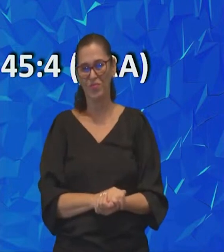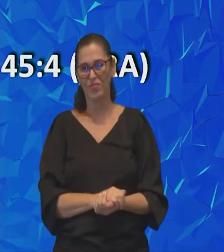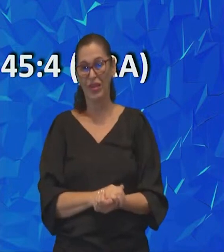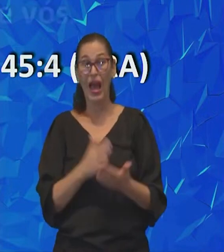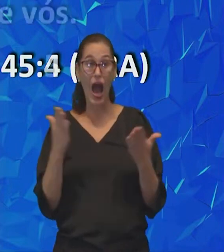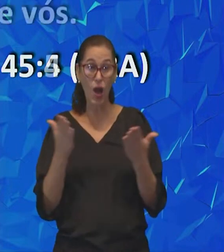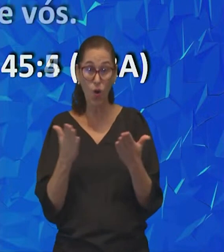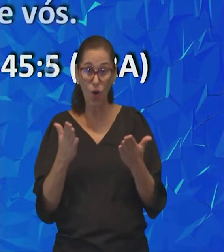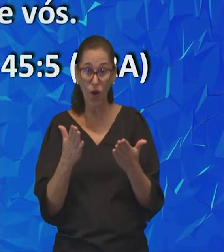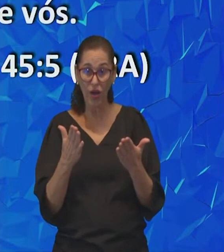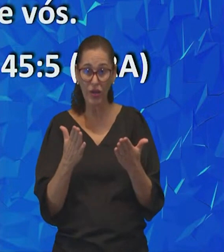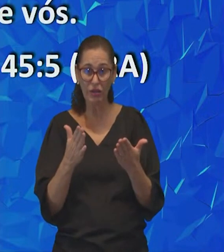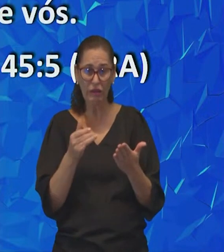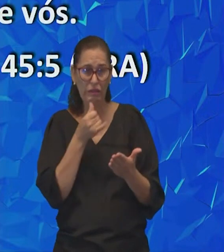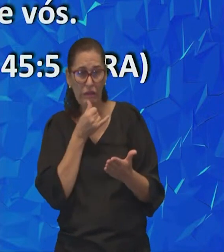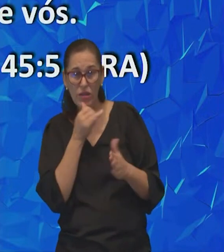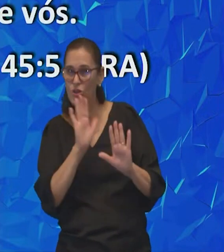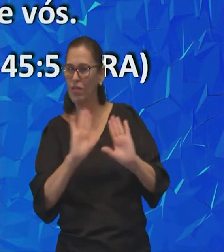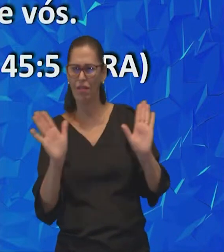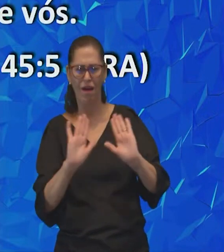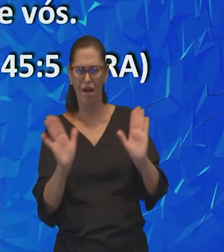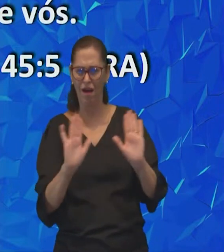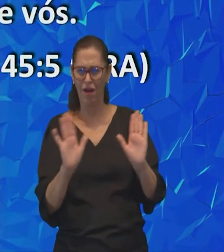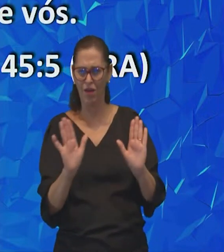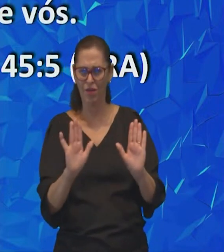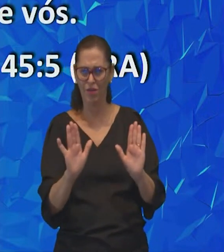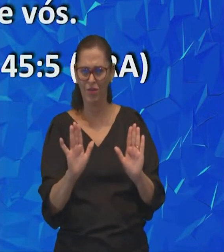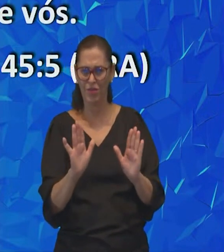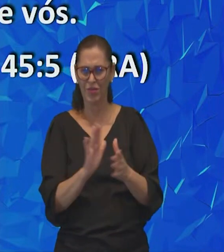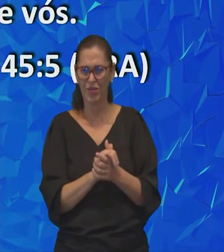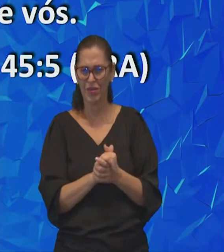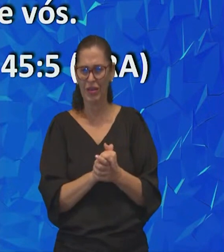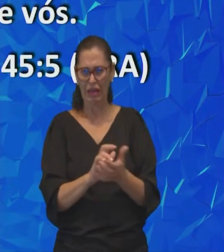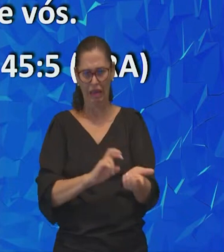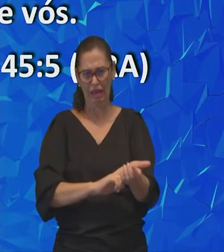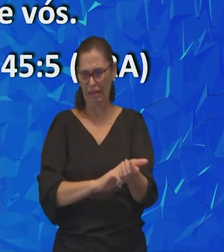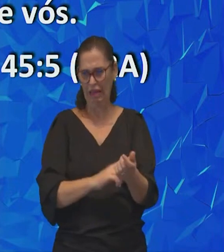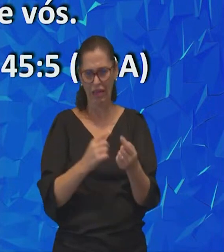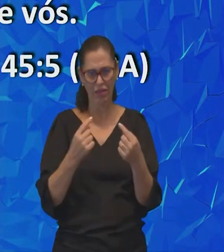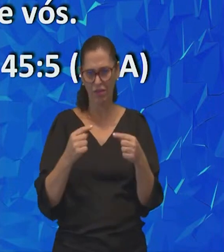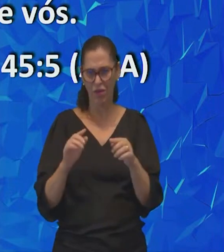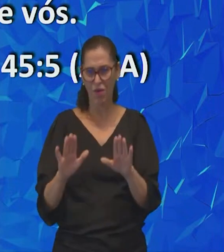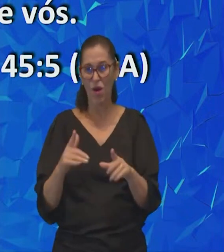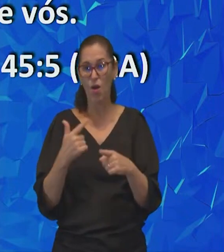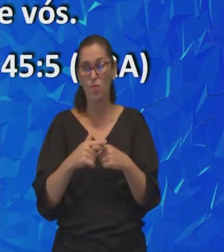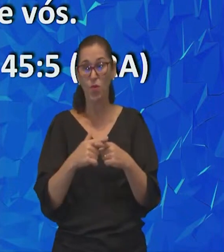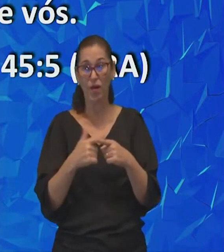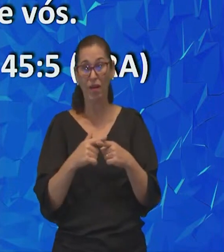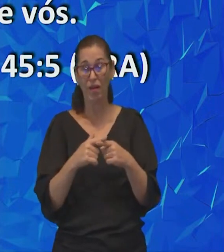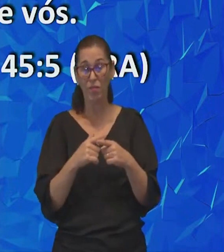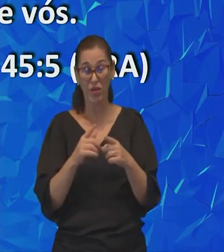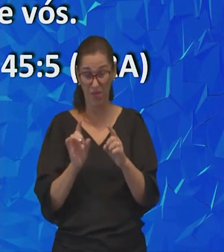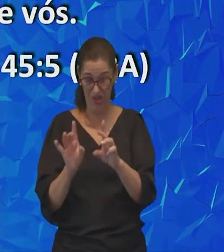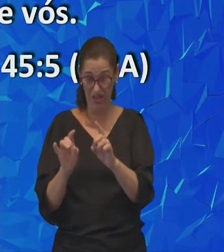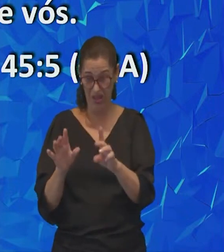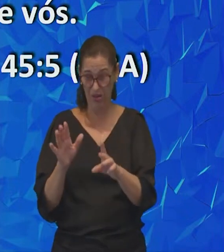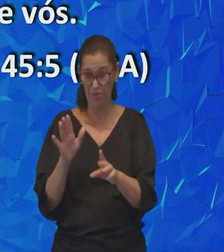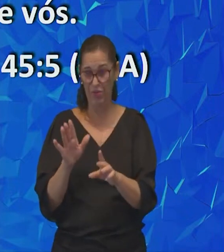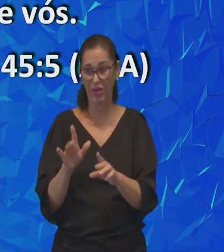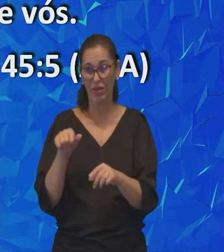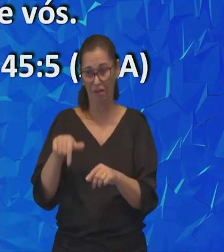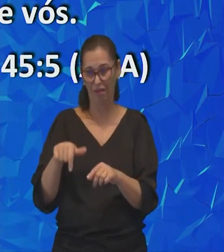Agora, pois, não vos entristeçais, nem vos irriteis contra vós mesmos, porque por me haverdes vendido para